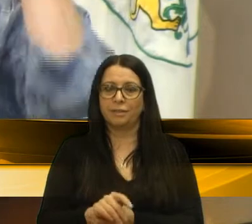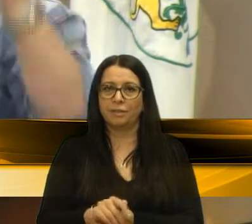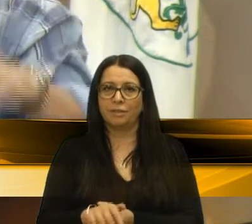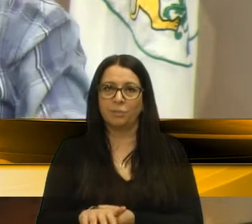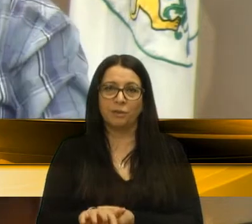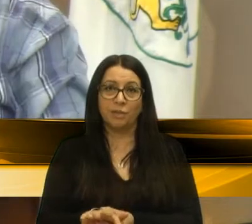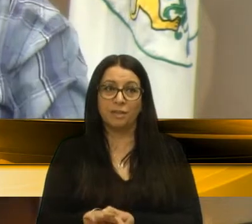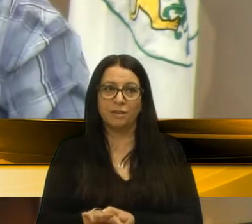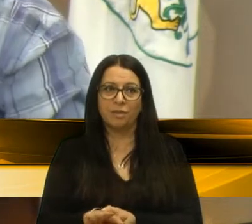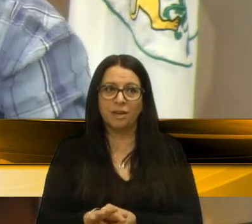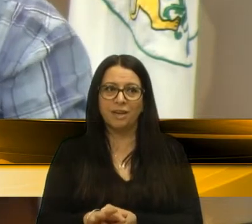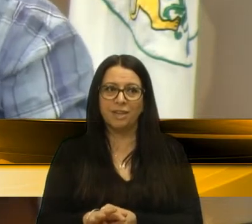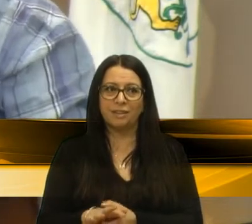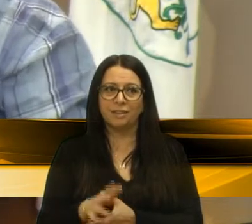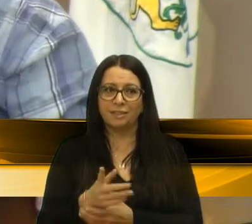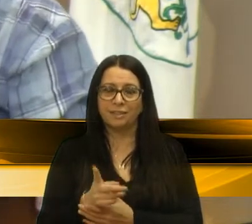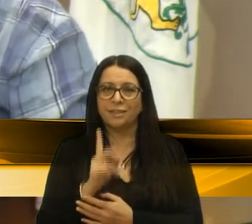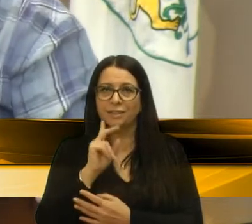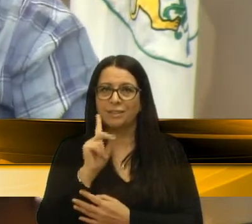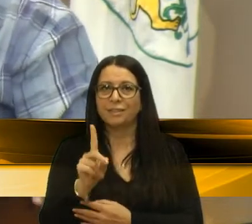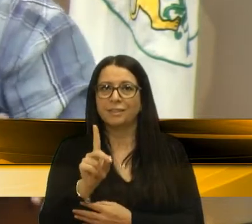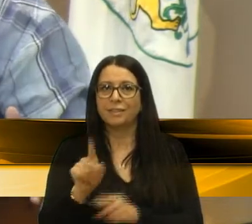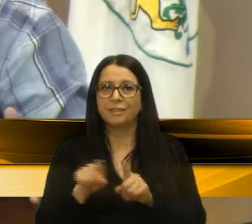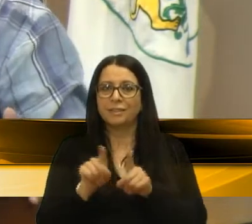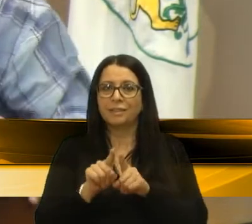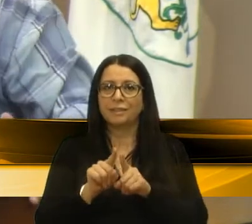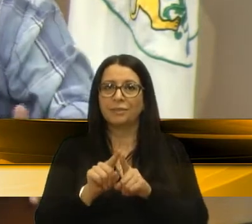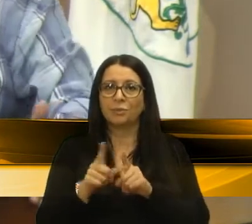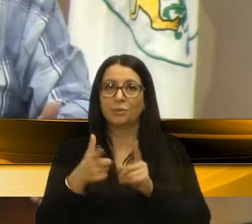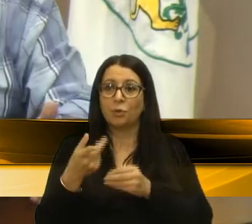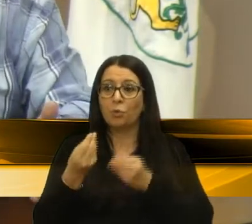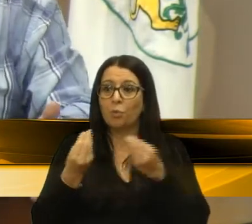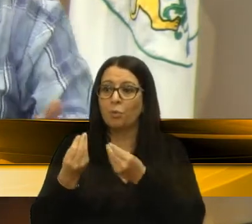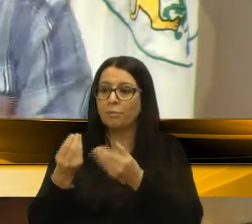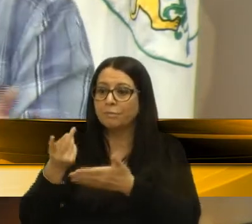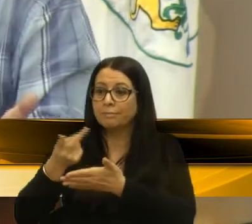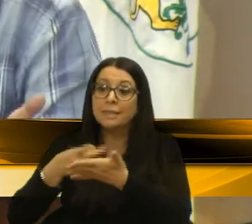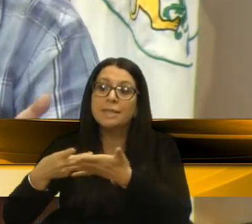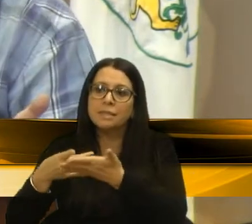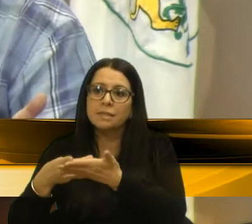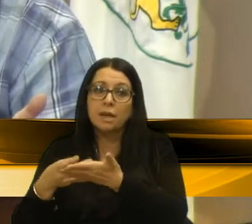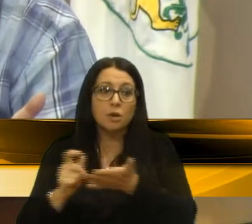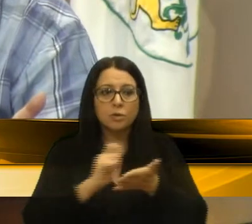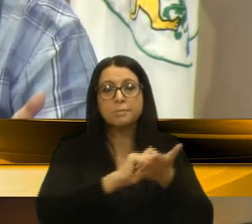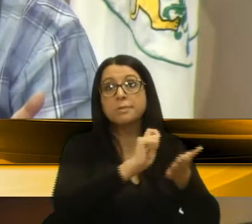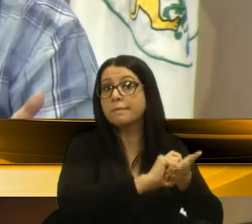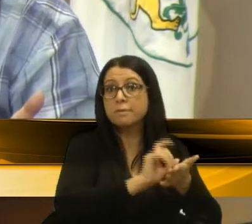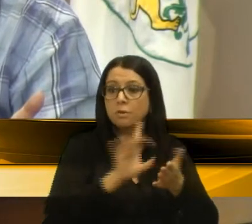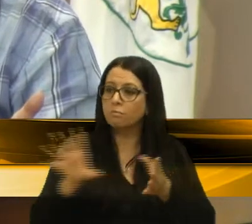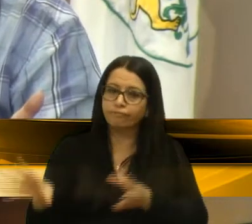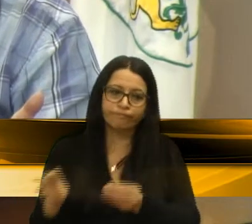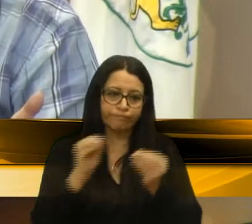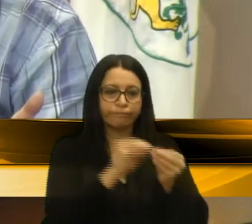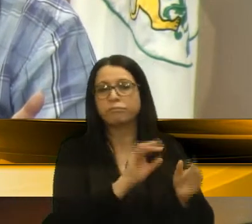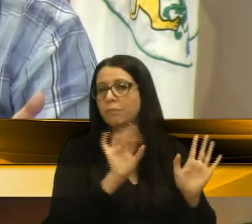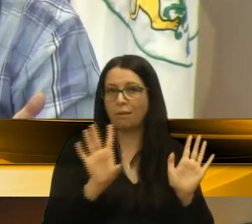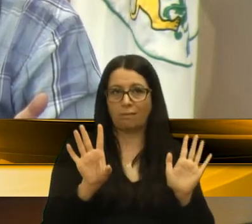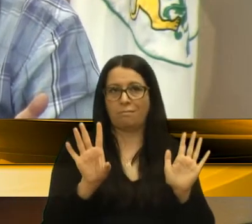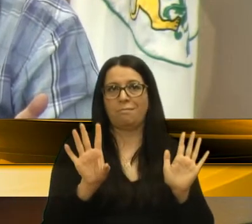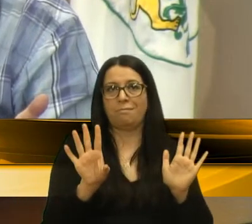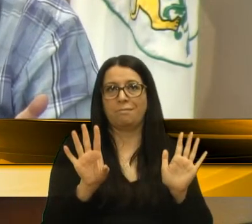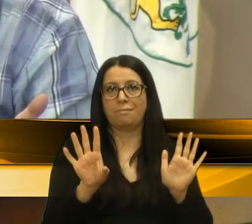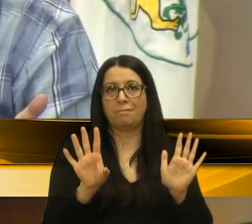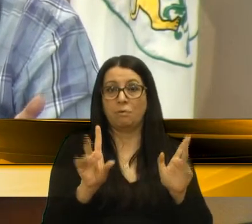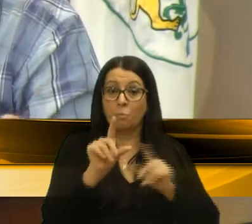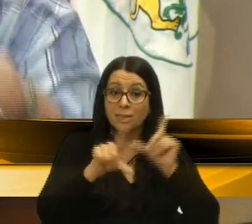vereador gustavo torrico bom já que não dá pra desenhar ou escrever com isso é uma